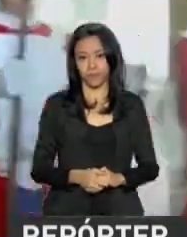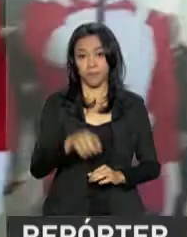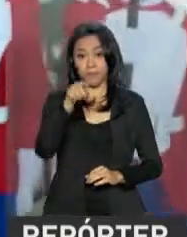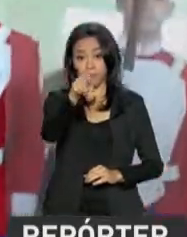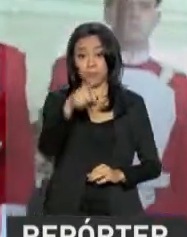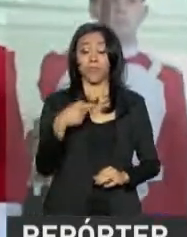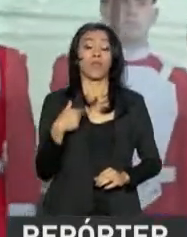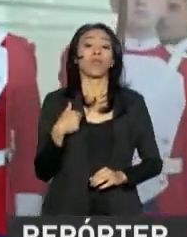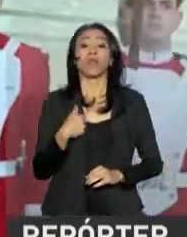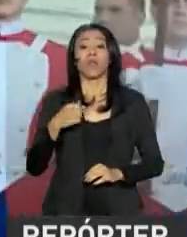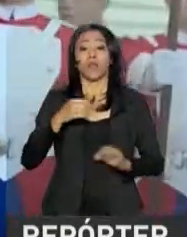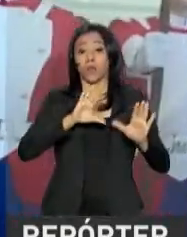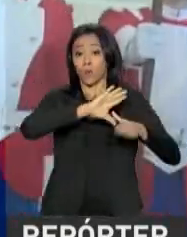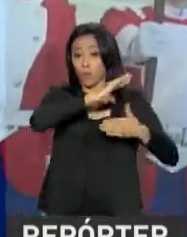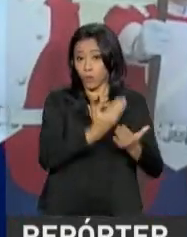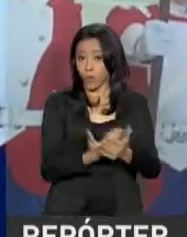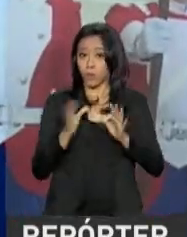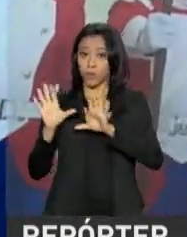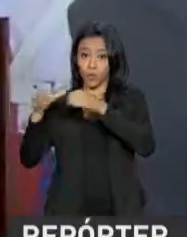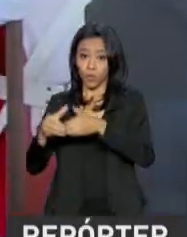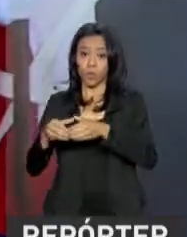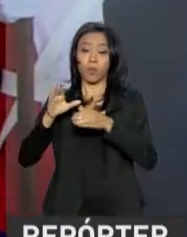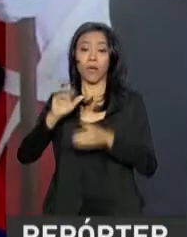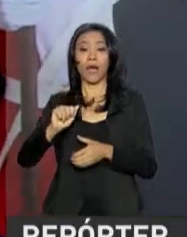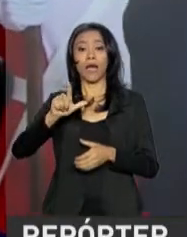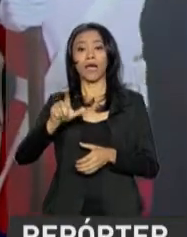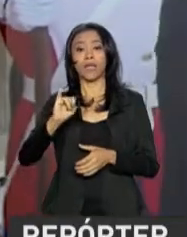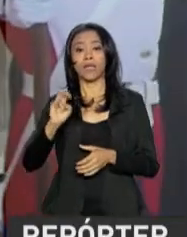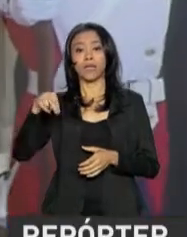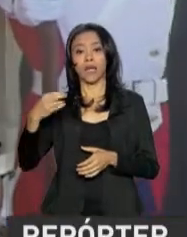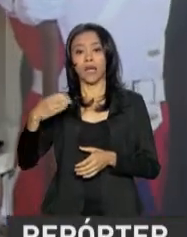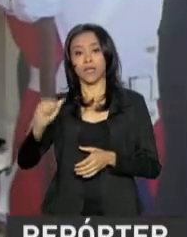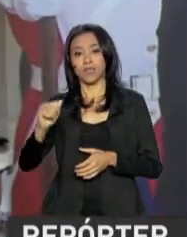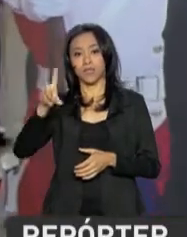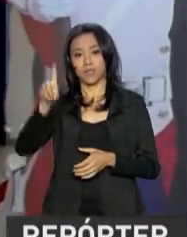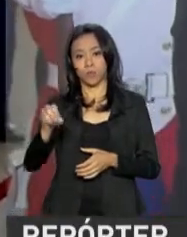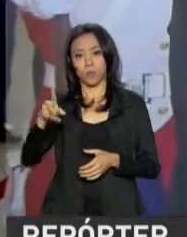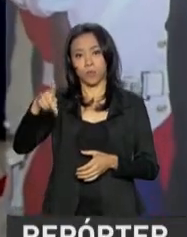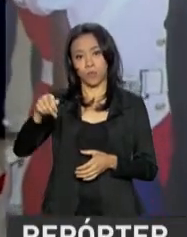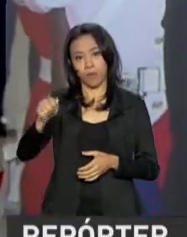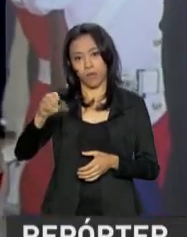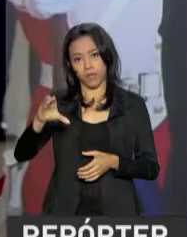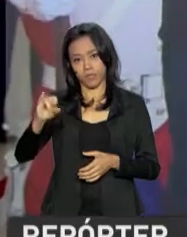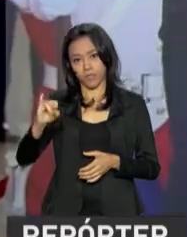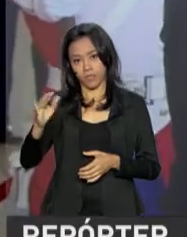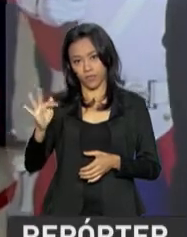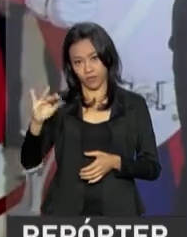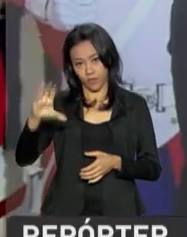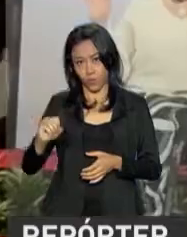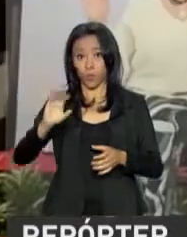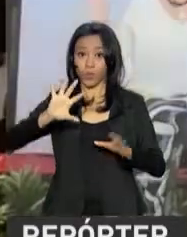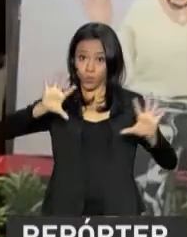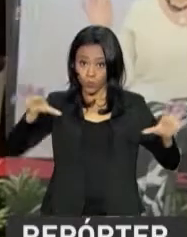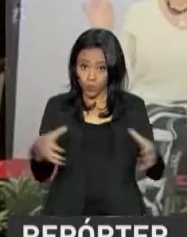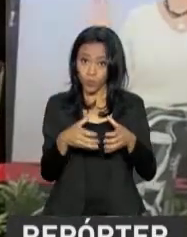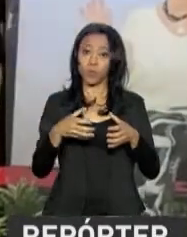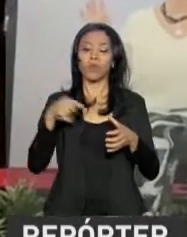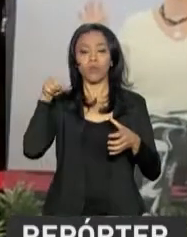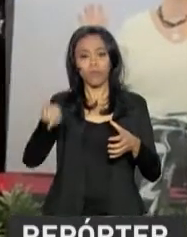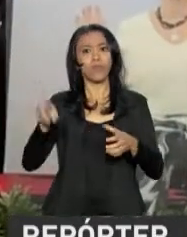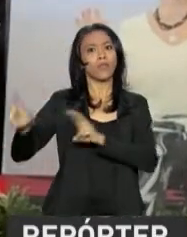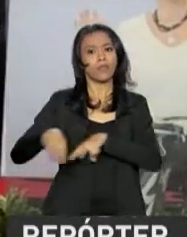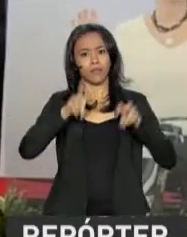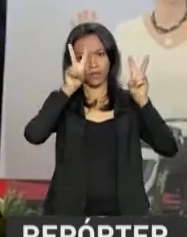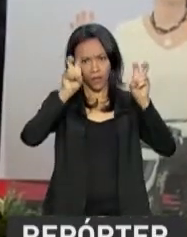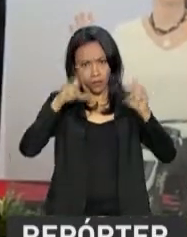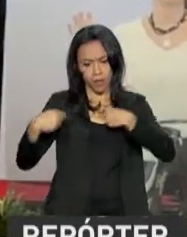aproximação entre mercosul e aliança do pacífico grupo formado por chile colômbia méxico e peru recebeu destaque nas discussões da